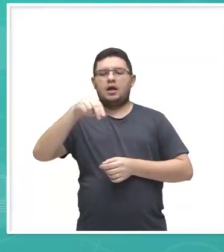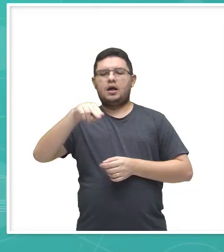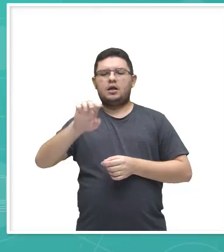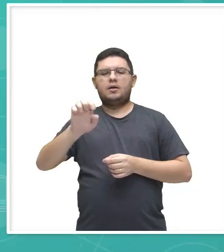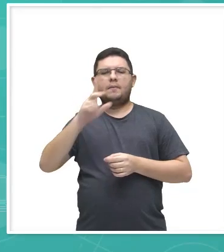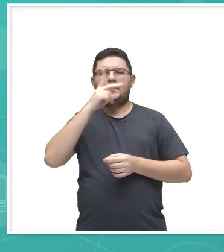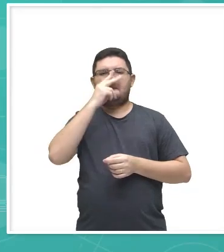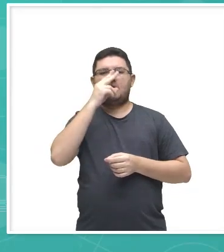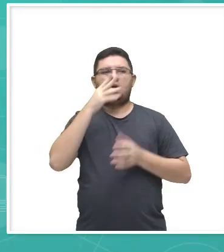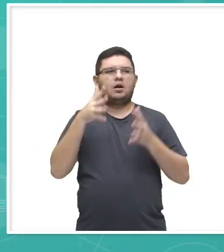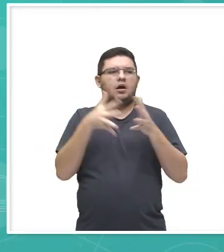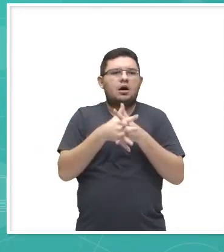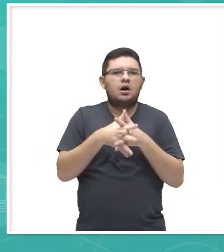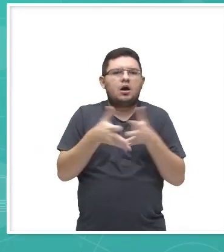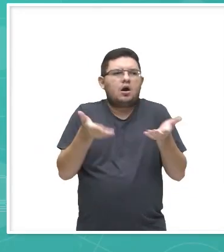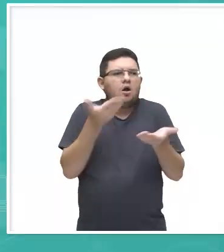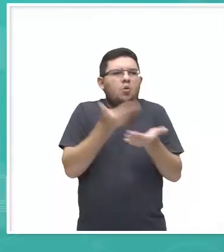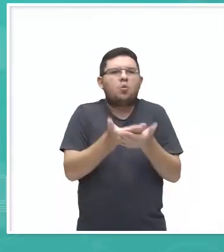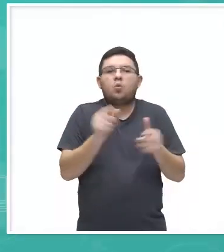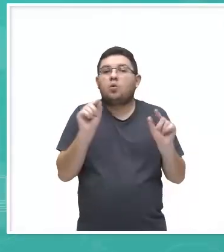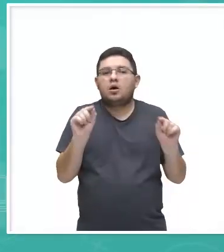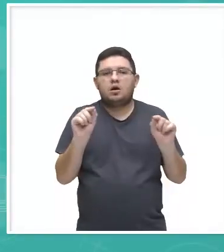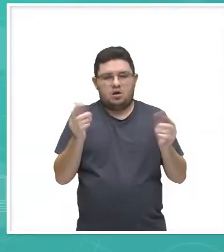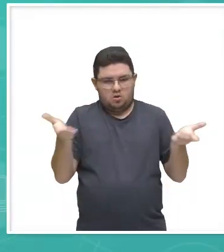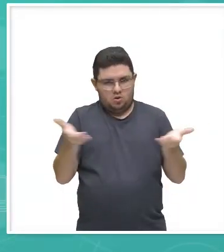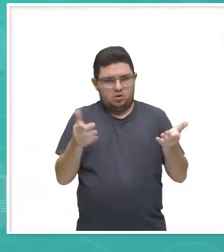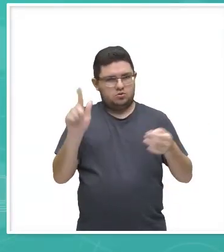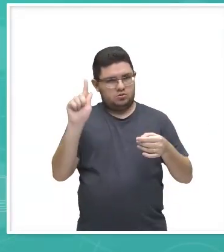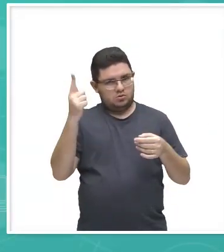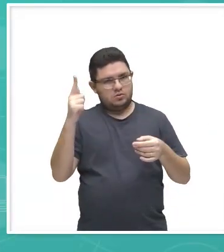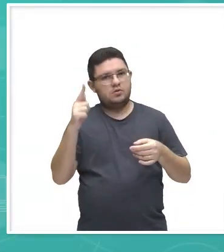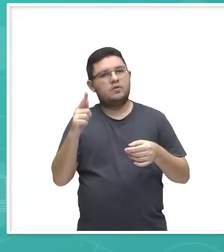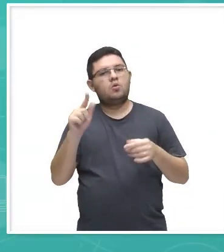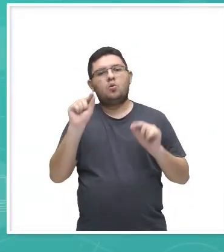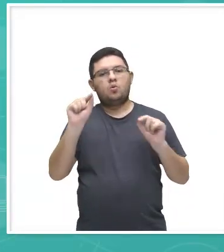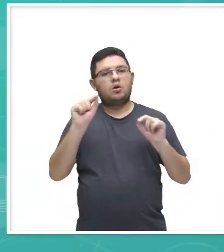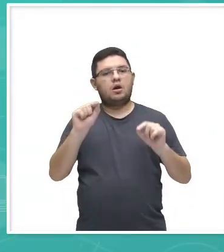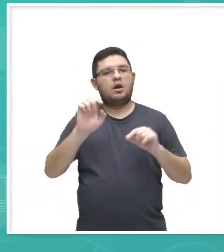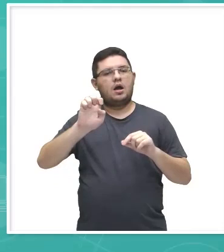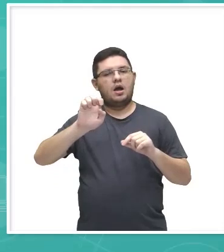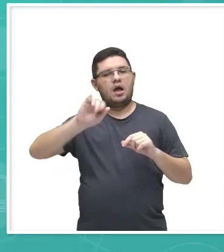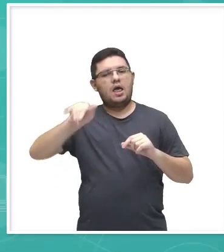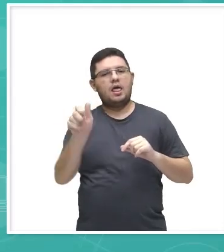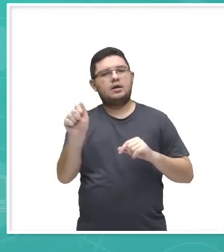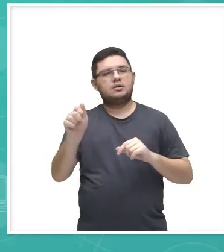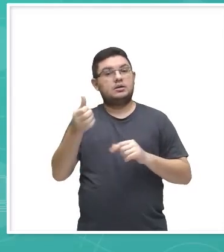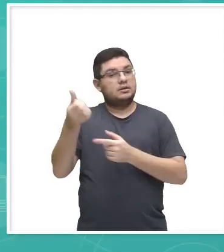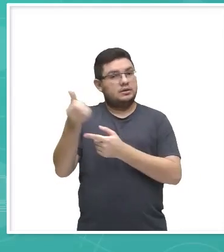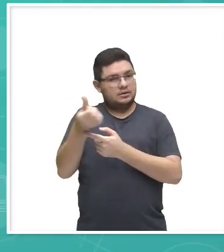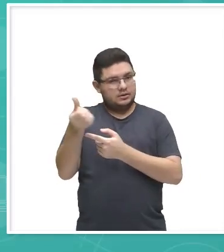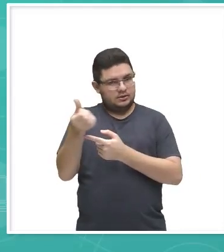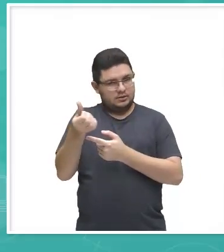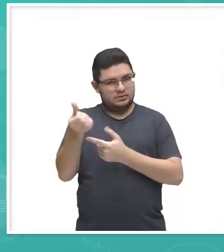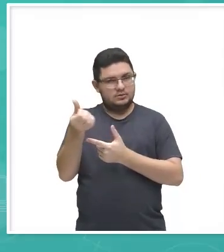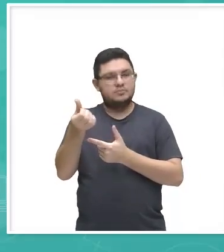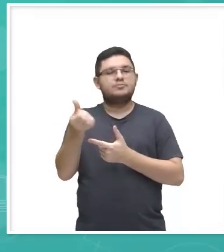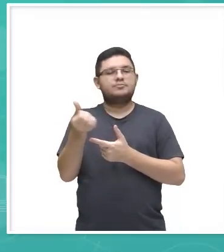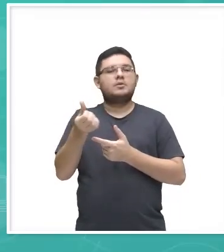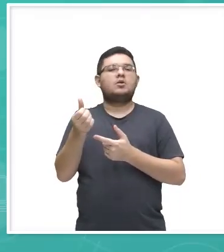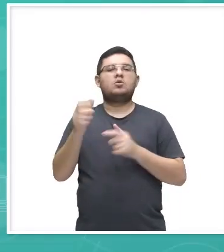pouco aí do meio rural. Então, vamos comentar logo as questões, né? A questão de número 1, aí você ia colocar a diferença,